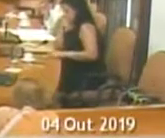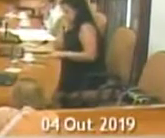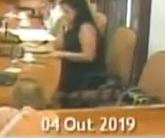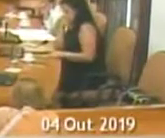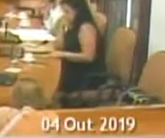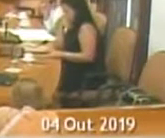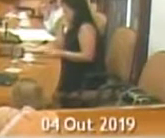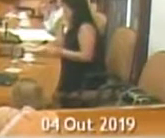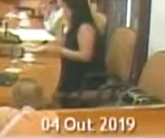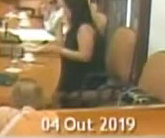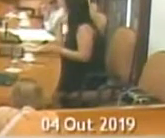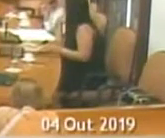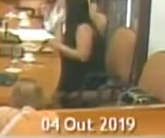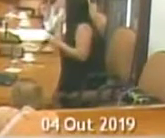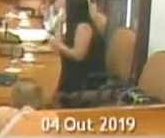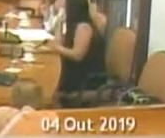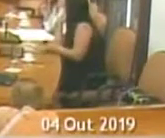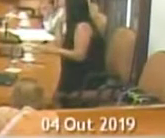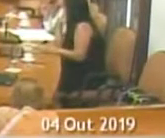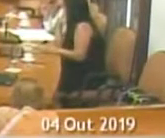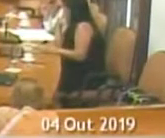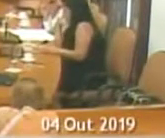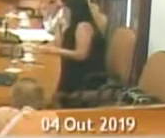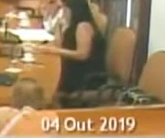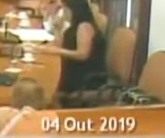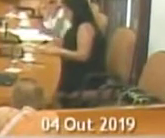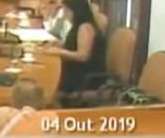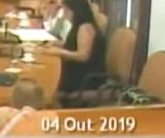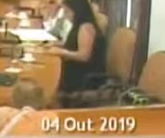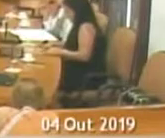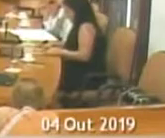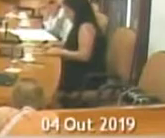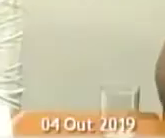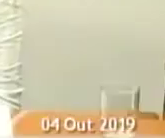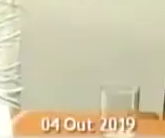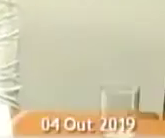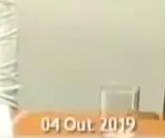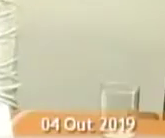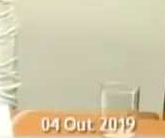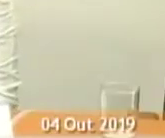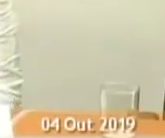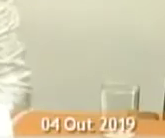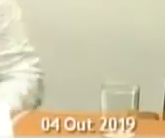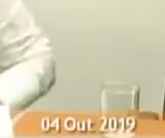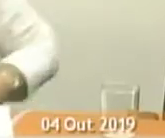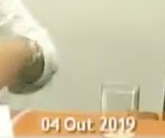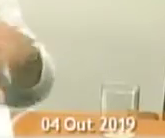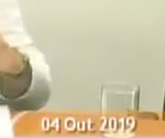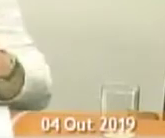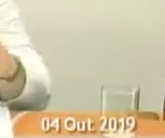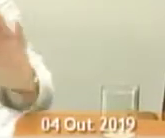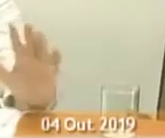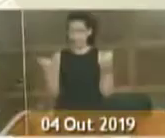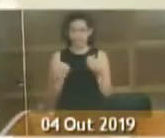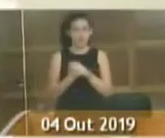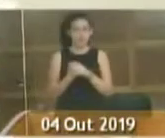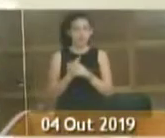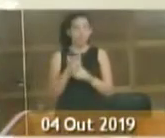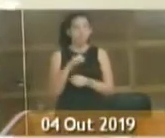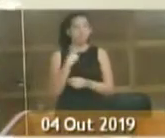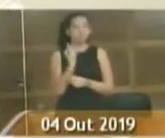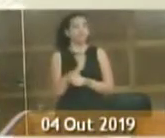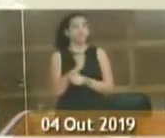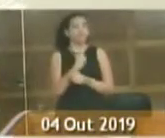a fotografia em sala de aula. E, numa aula passeio, era tarefa nossa da gente estar observando o